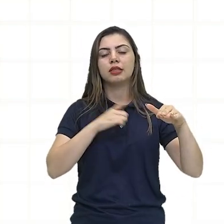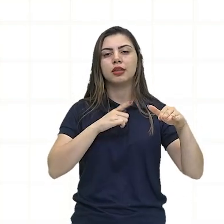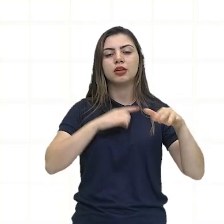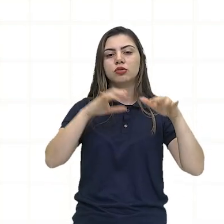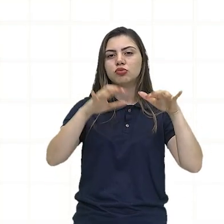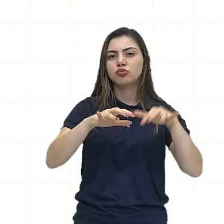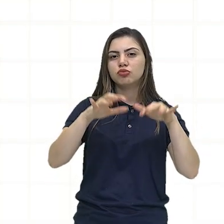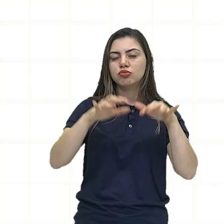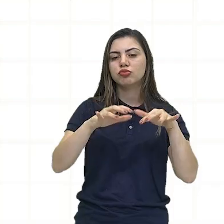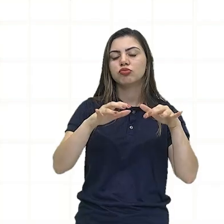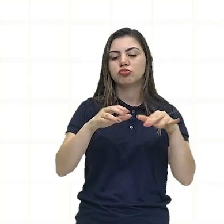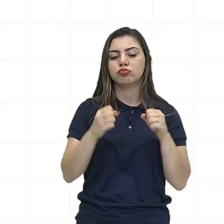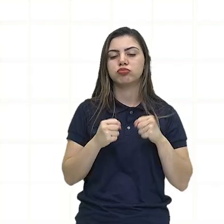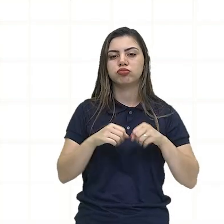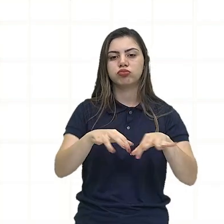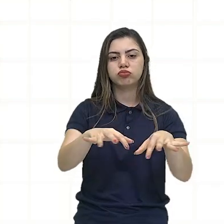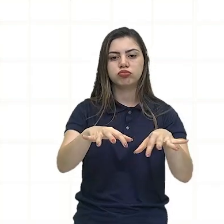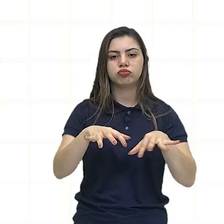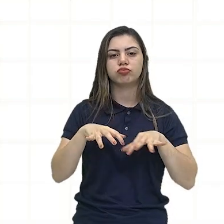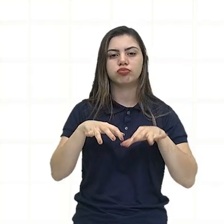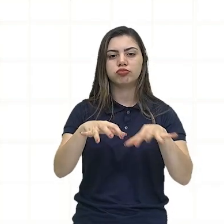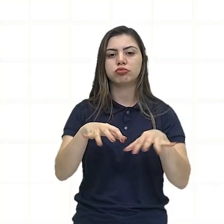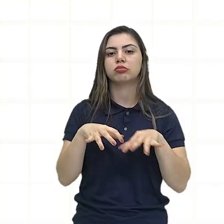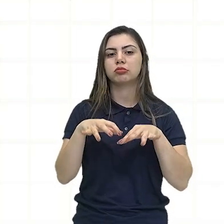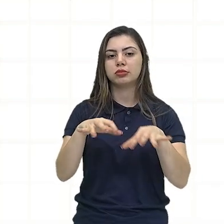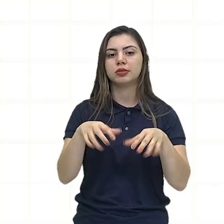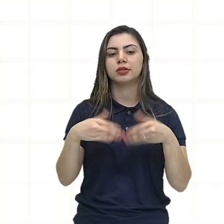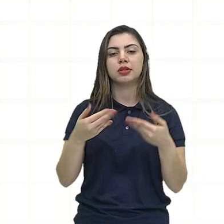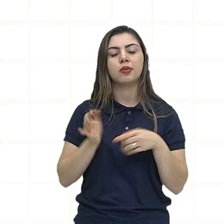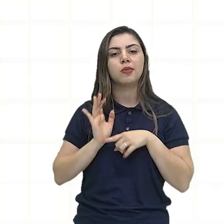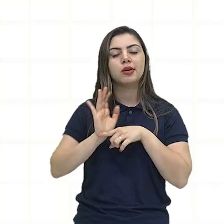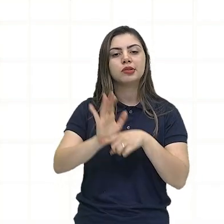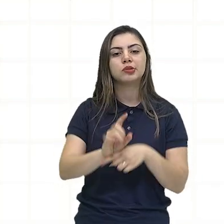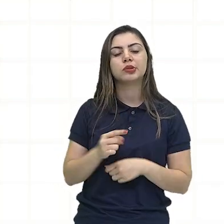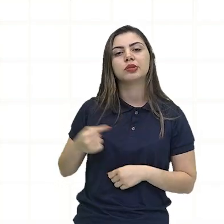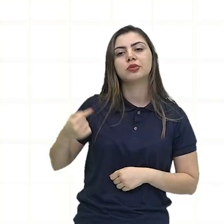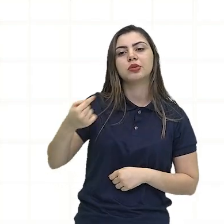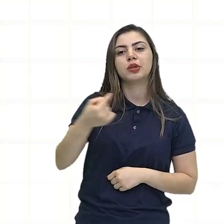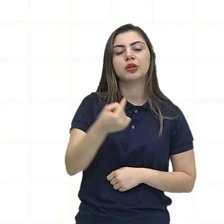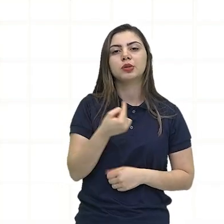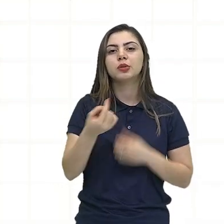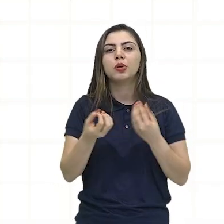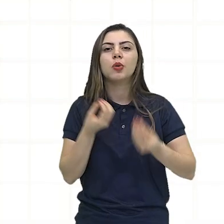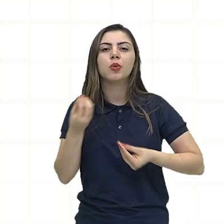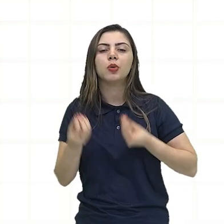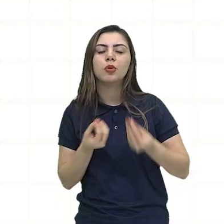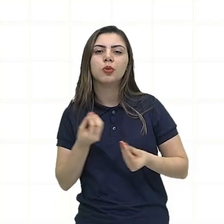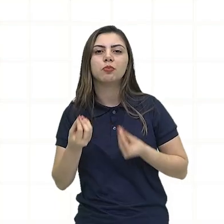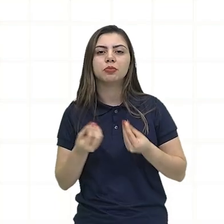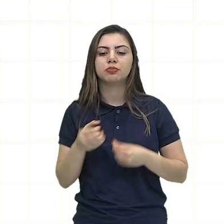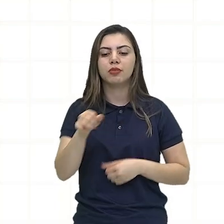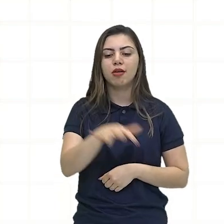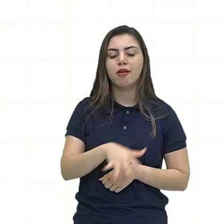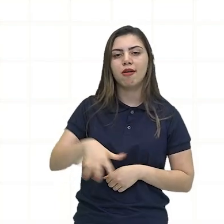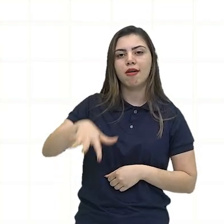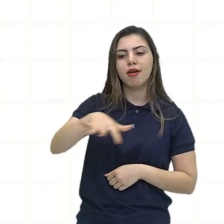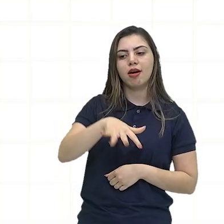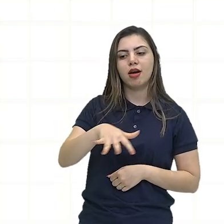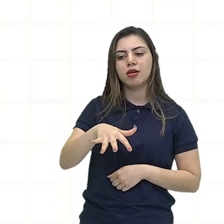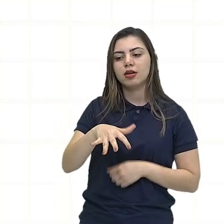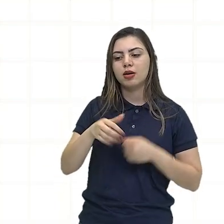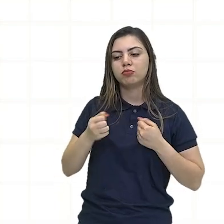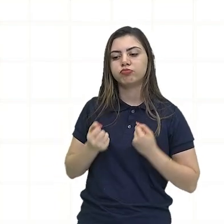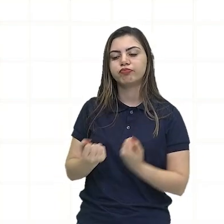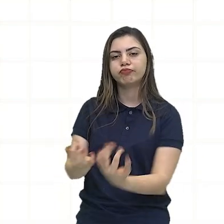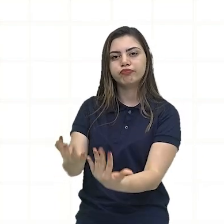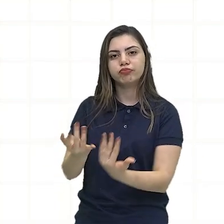que nos ajudou a humanidade, eu digo, a transformar diversas áreas em áreas